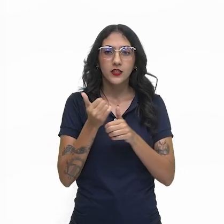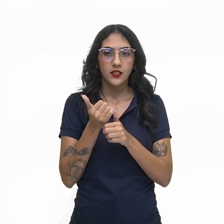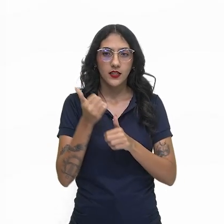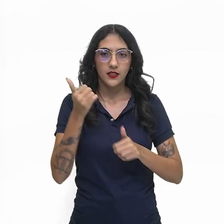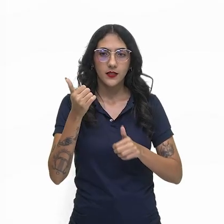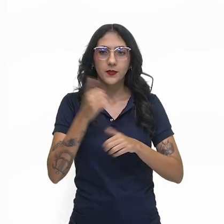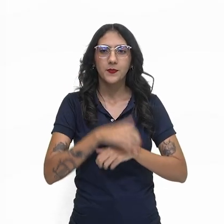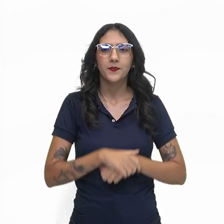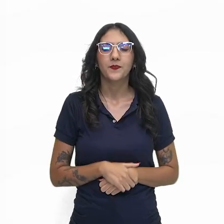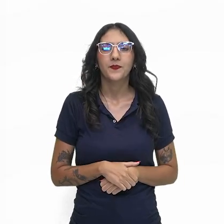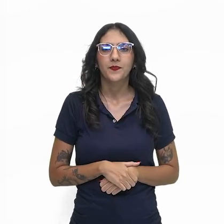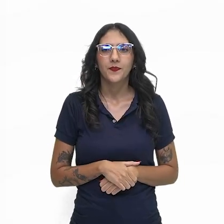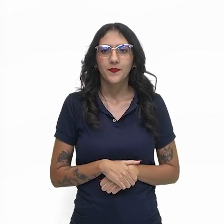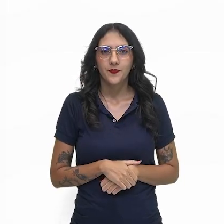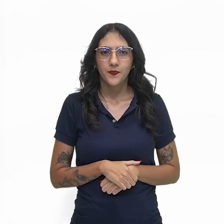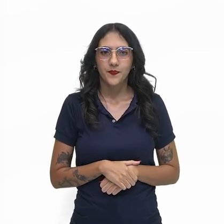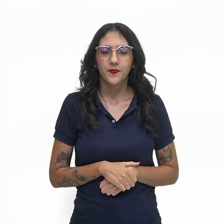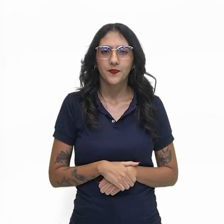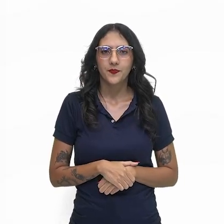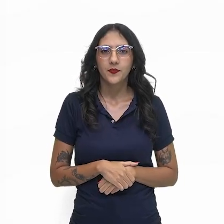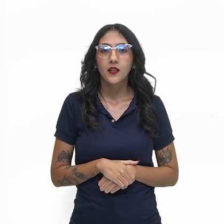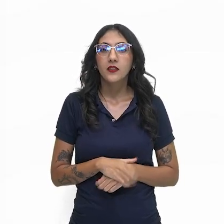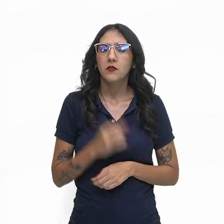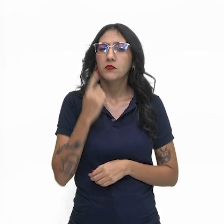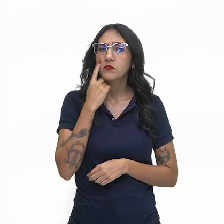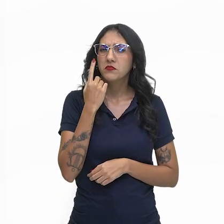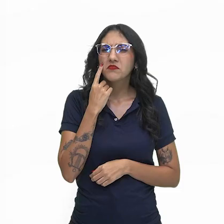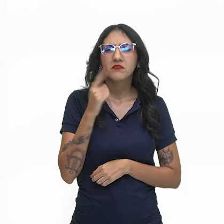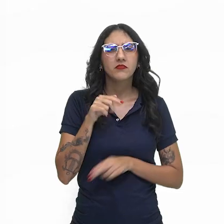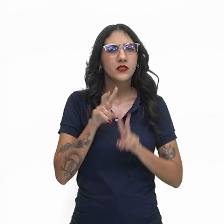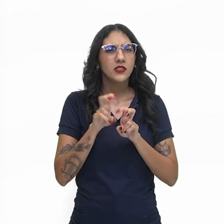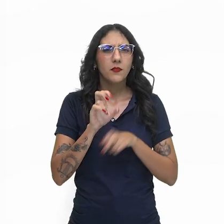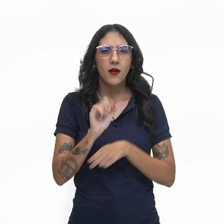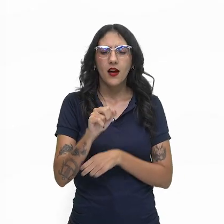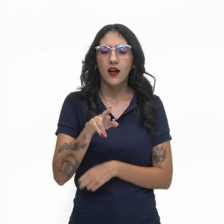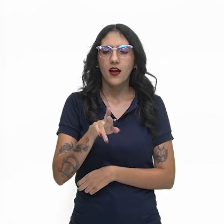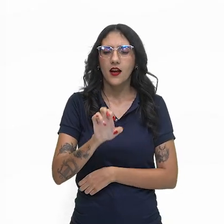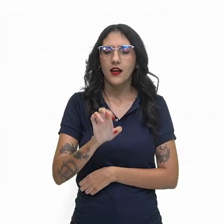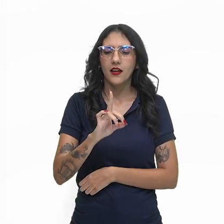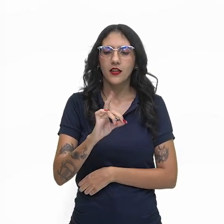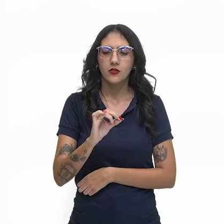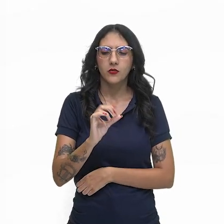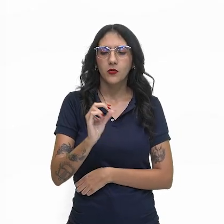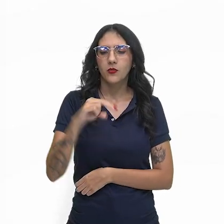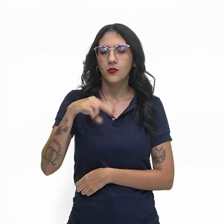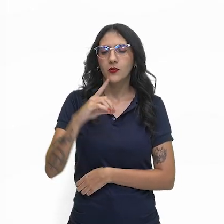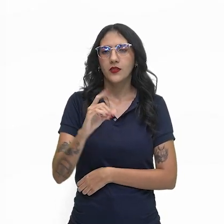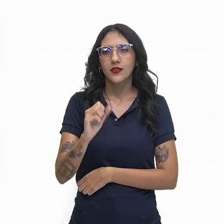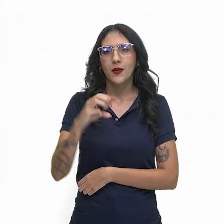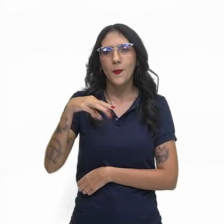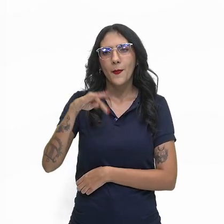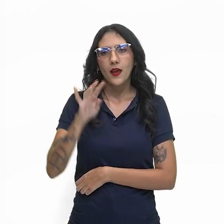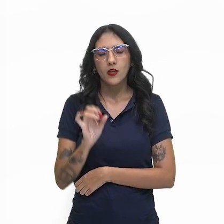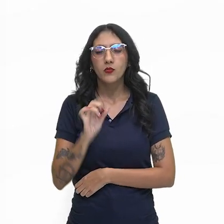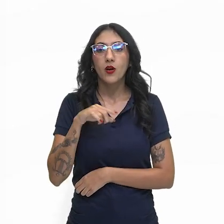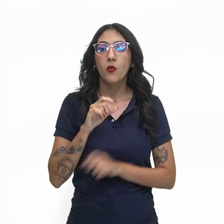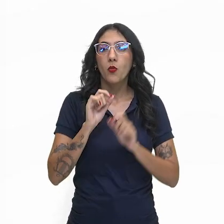engenharia. Observem que, ao falar de arredondamento, nós estamos falando de um